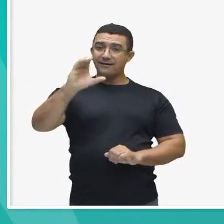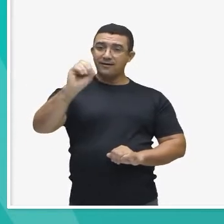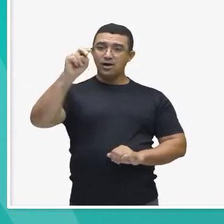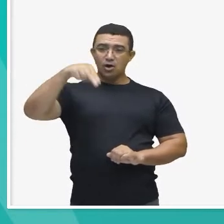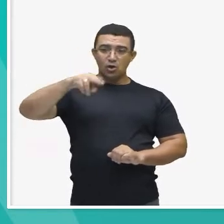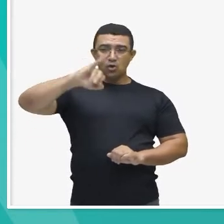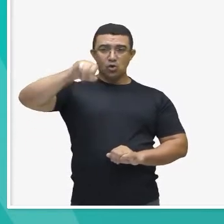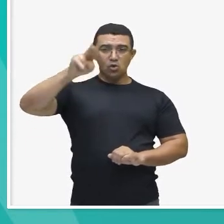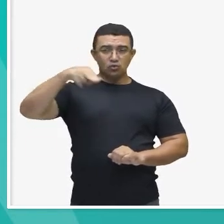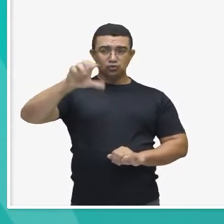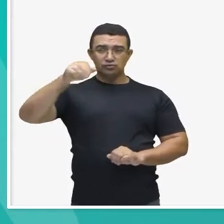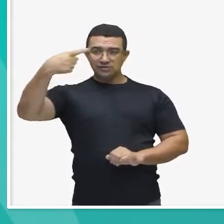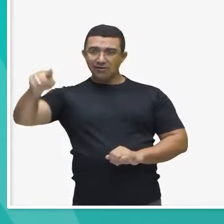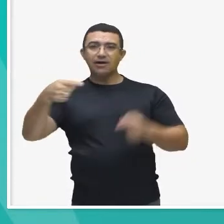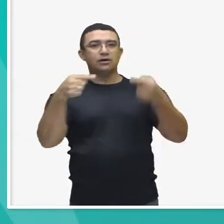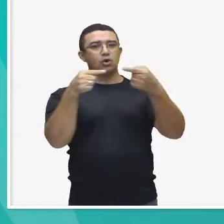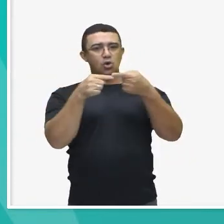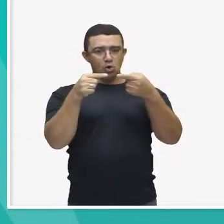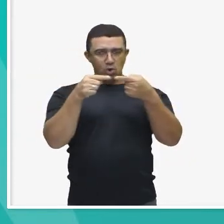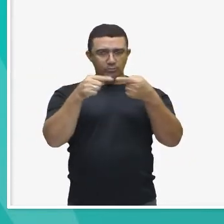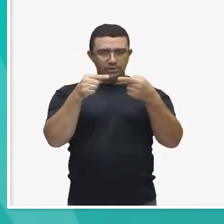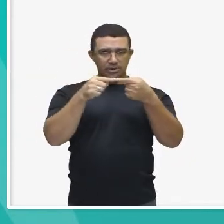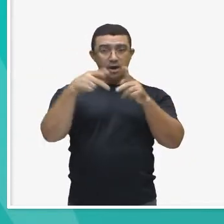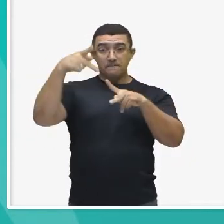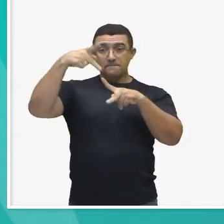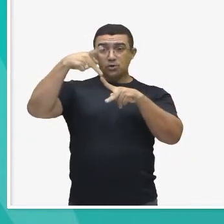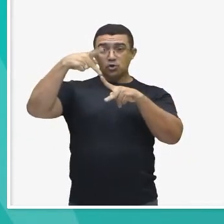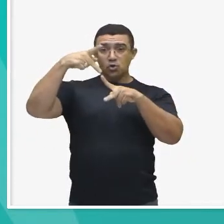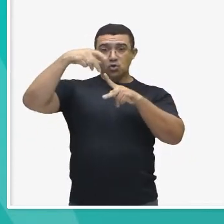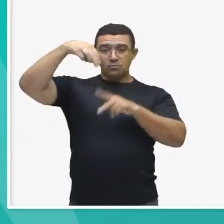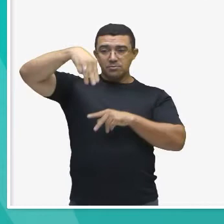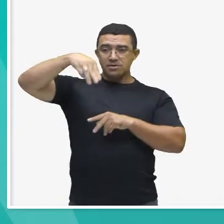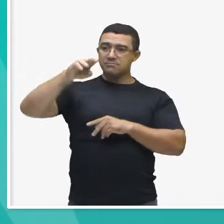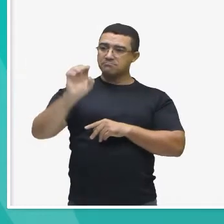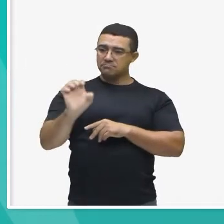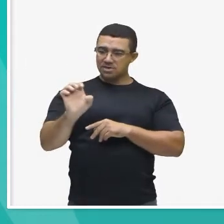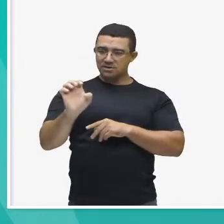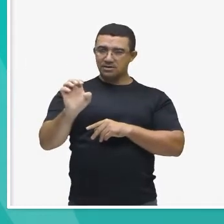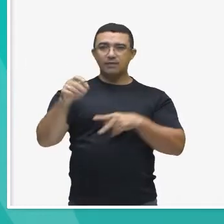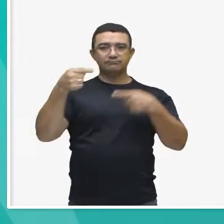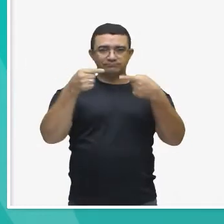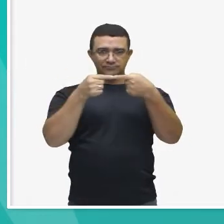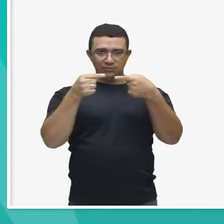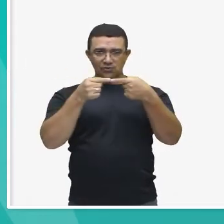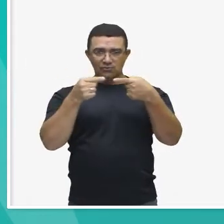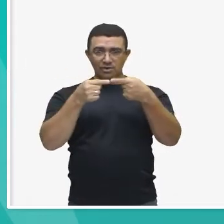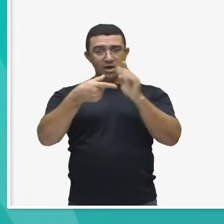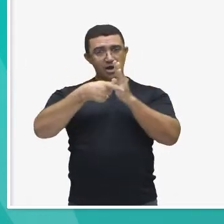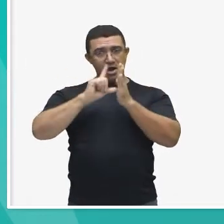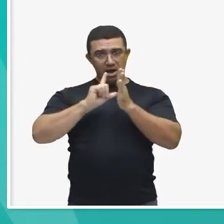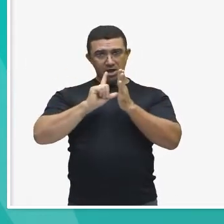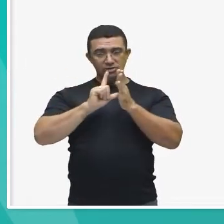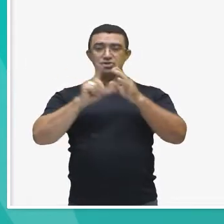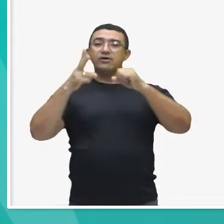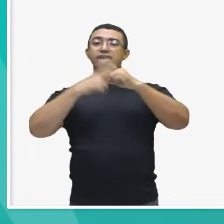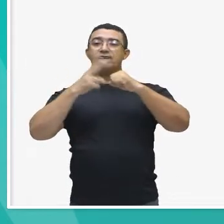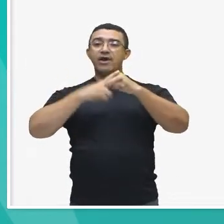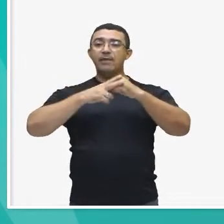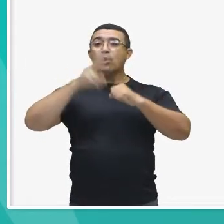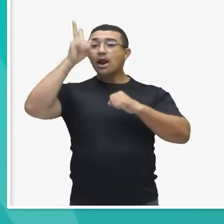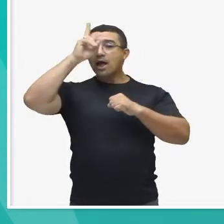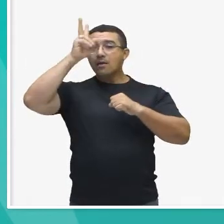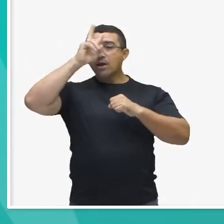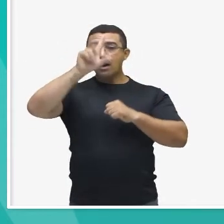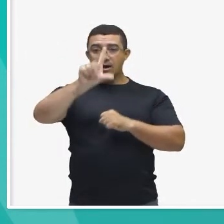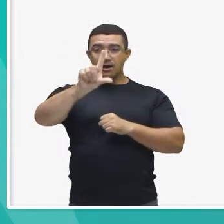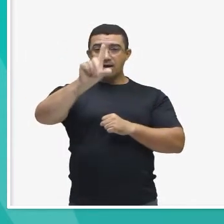ela atrai o me, o pronome oblíquo, para antes do verbo, né? Ó,